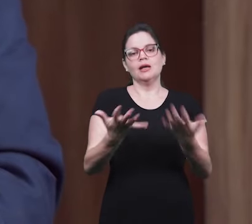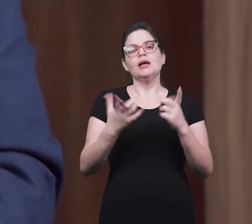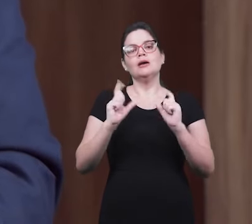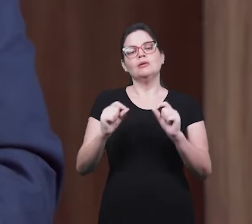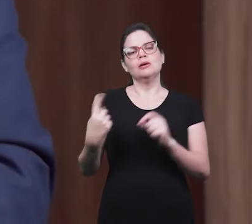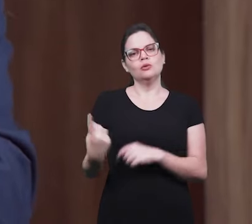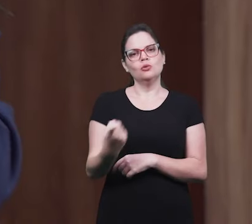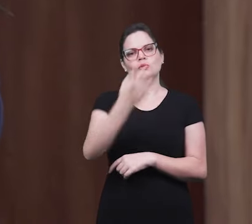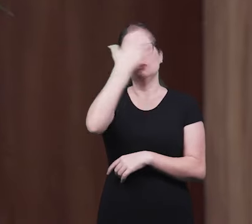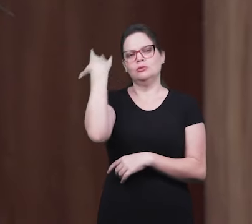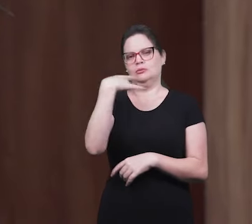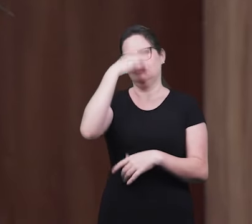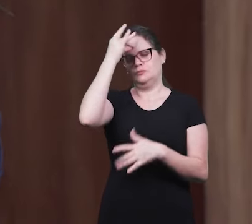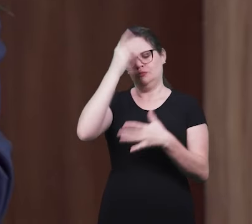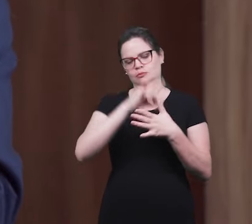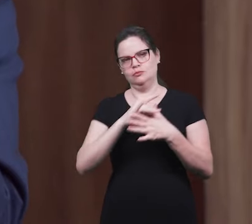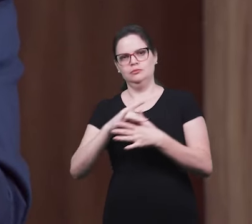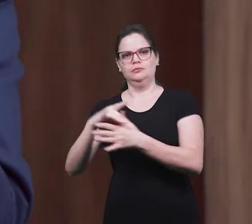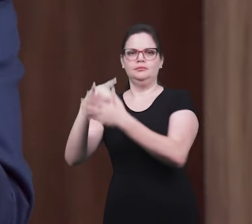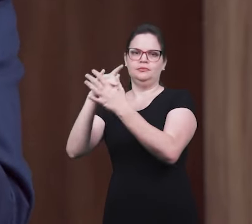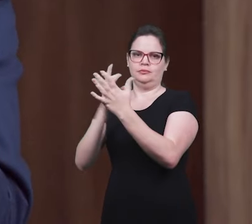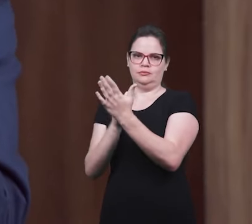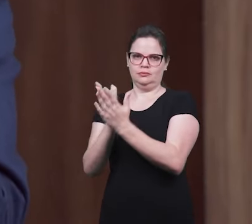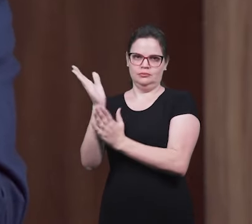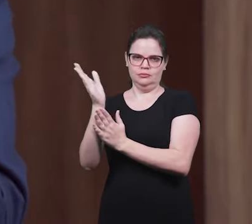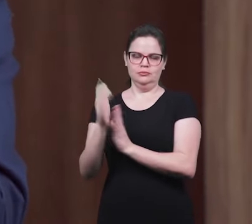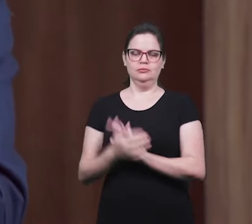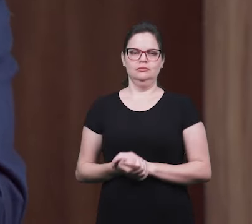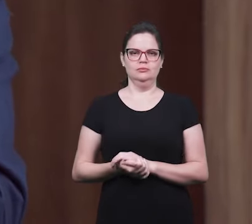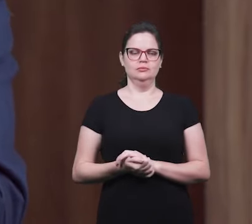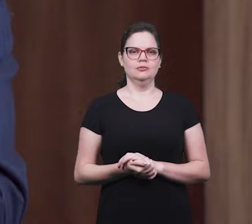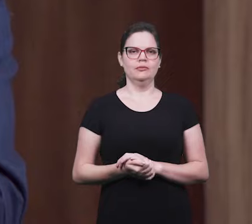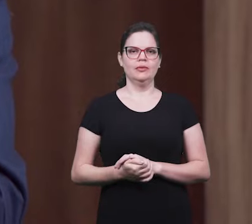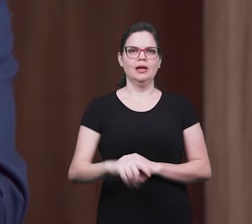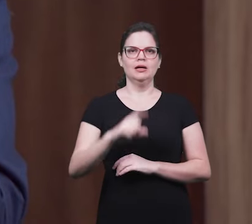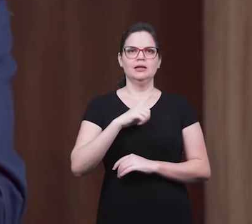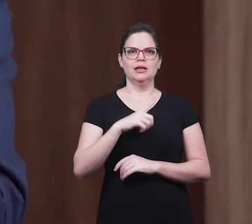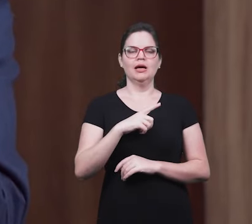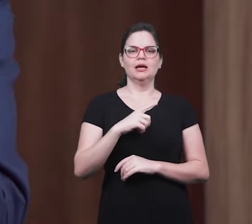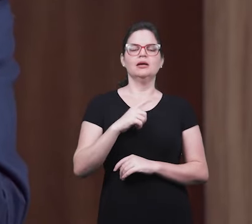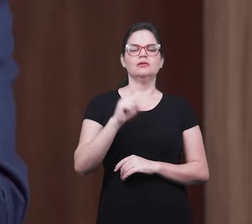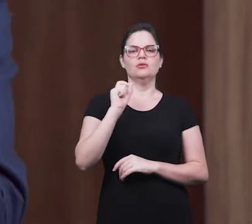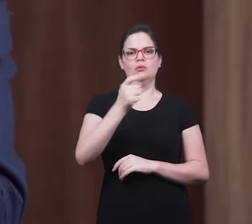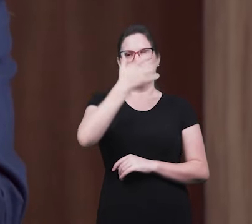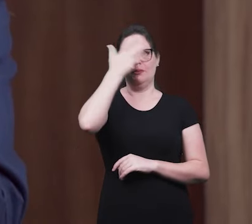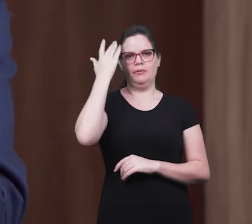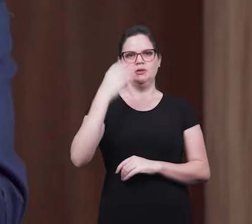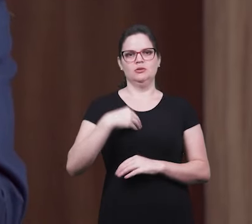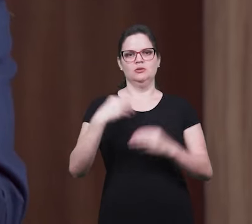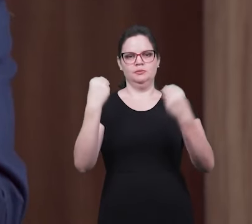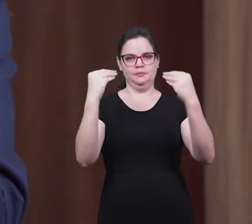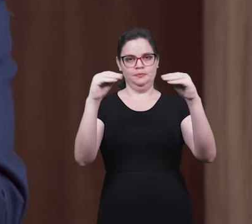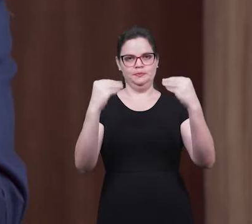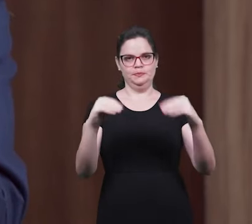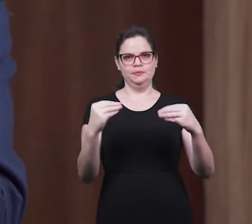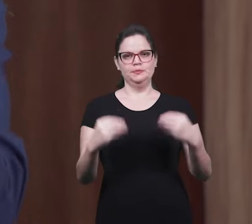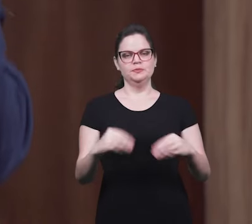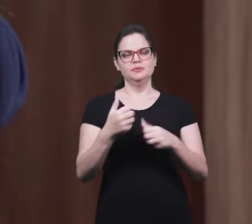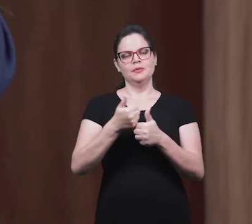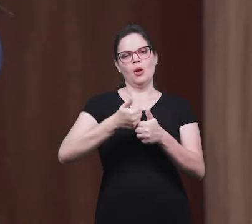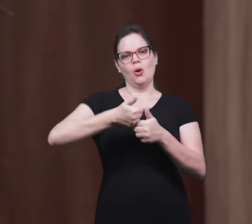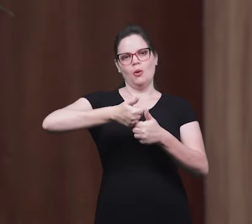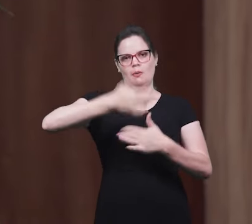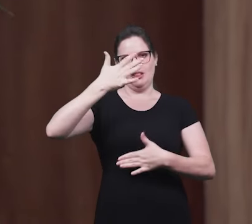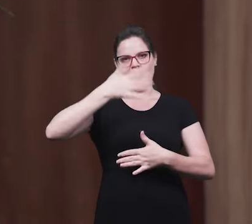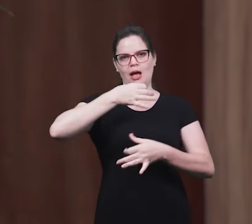não é verdade? E aí, Júlio, tem um comentário aqui que foi postado no nosso canal do YouTube, que